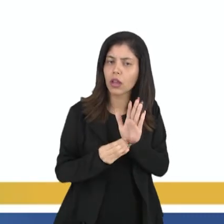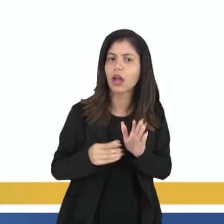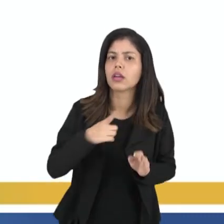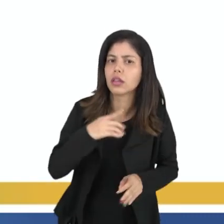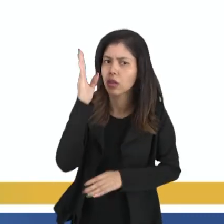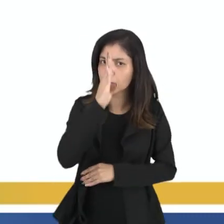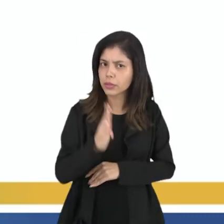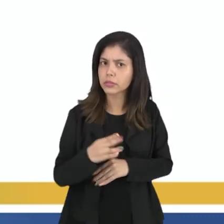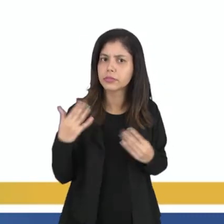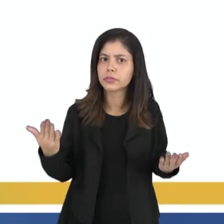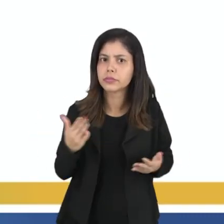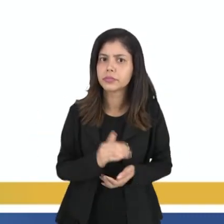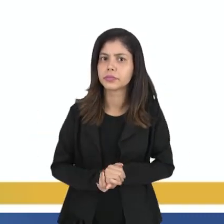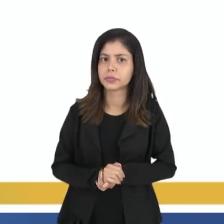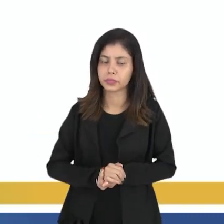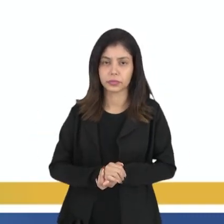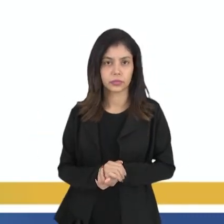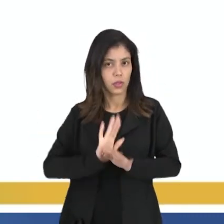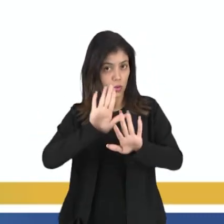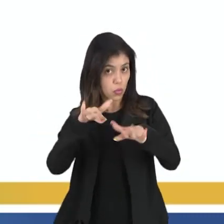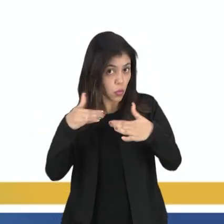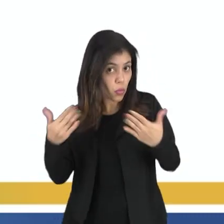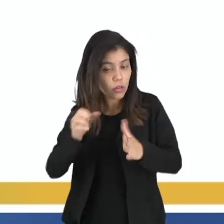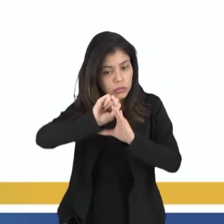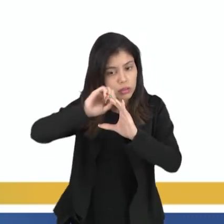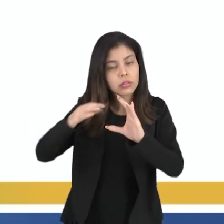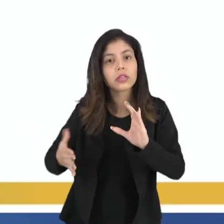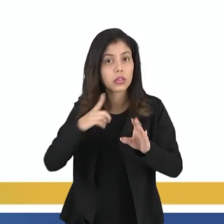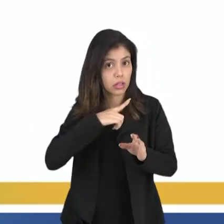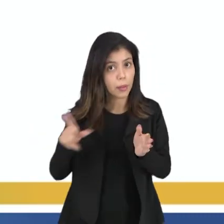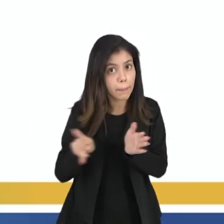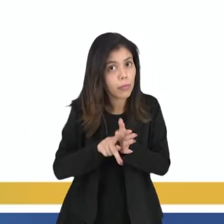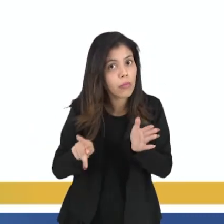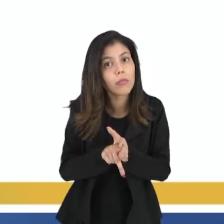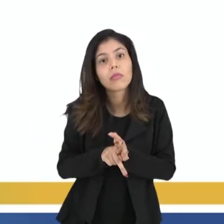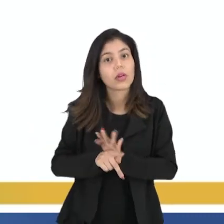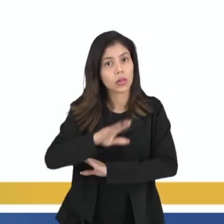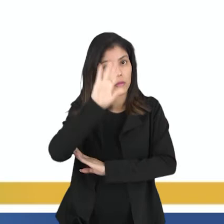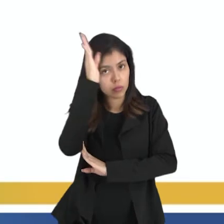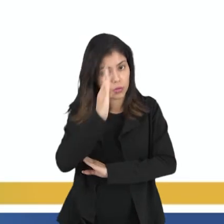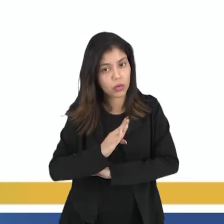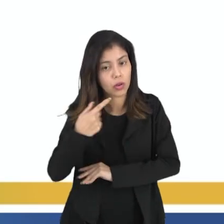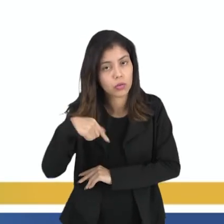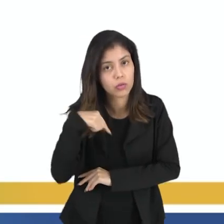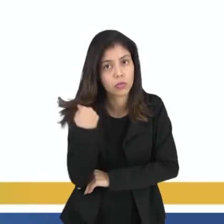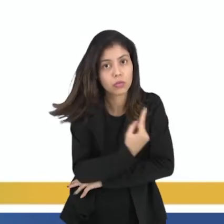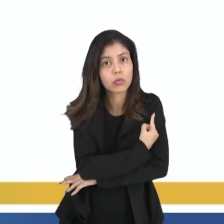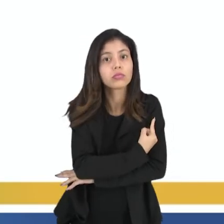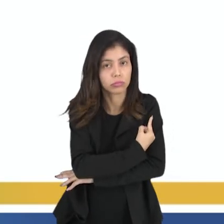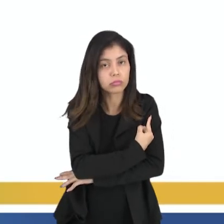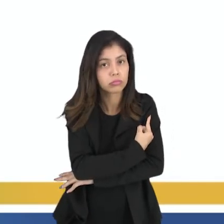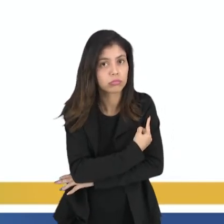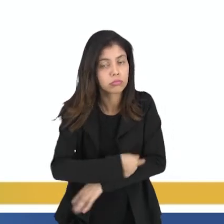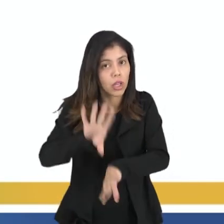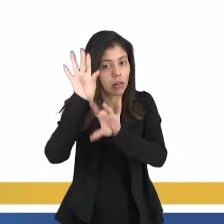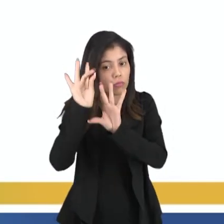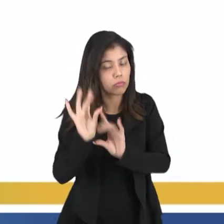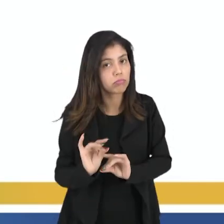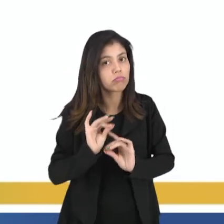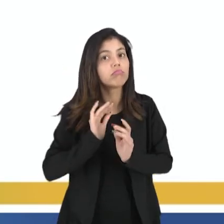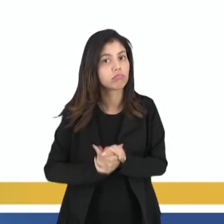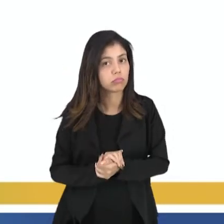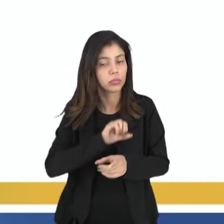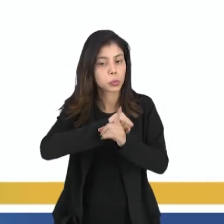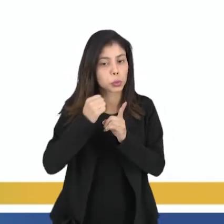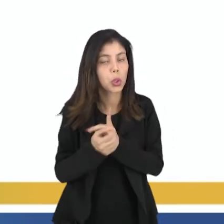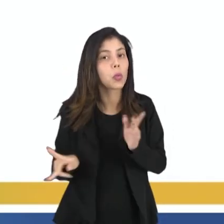que existe no Brasil? Ou seja, quais são as características culturais existentes no nosso país? Então, cada sociedade tem o